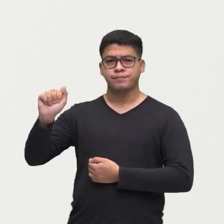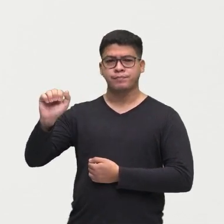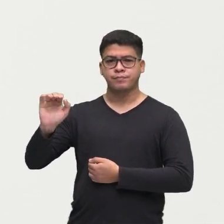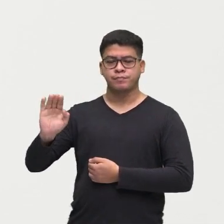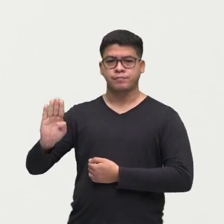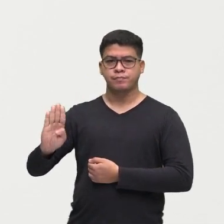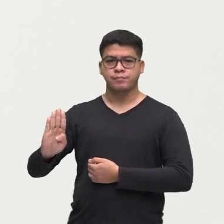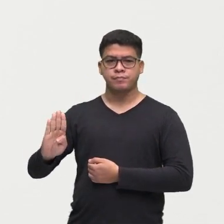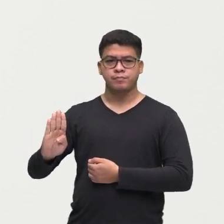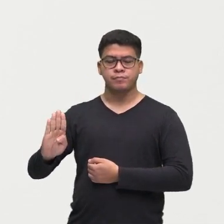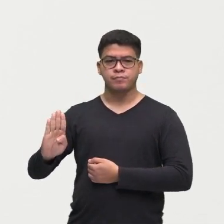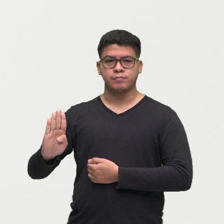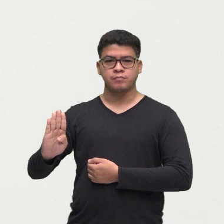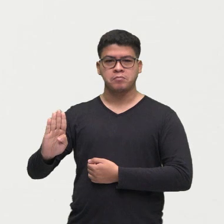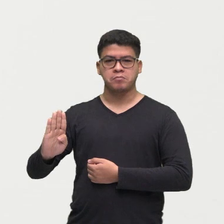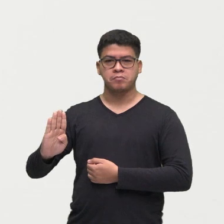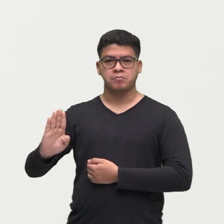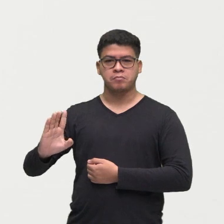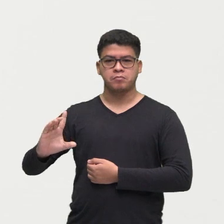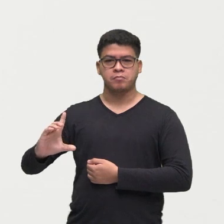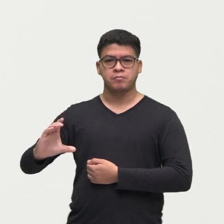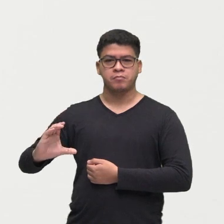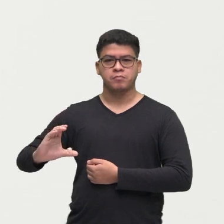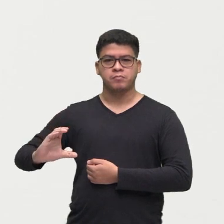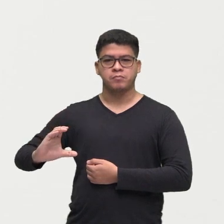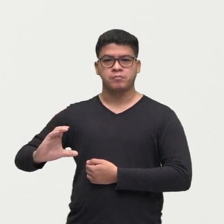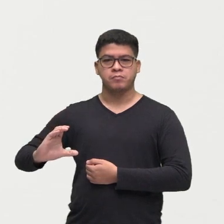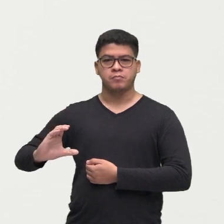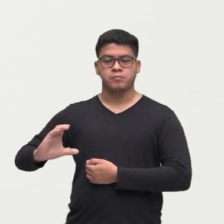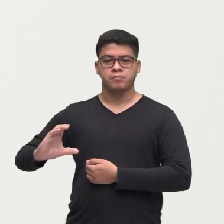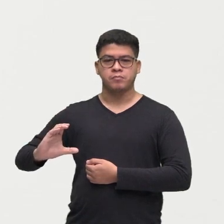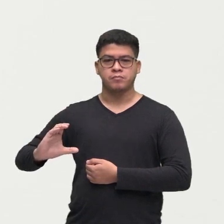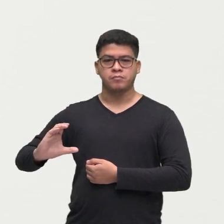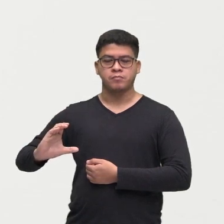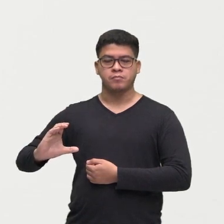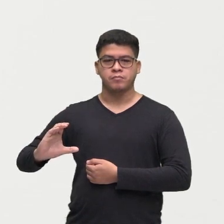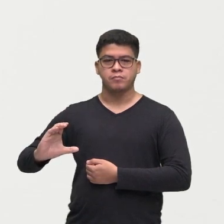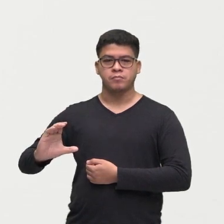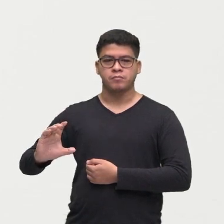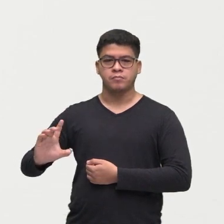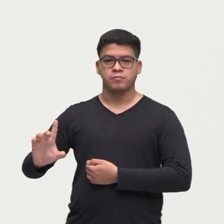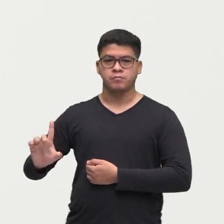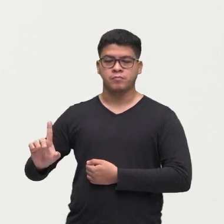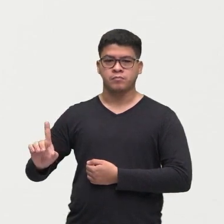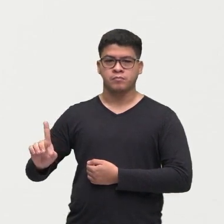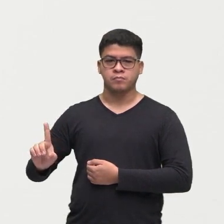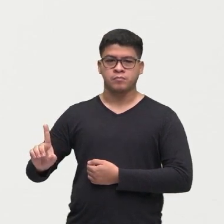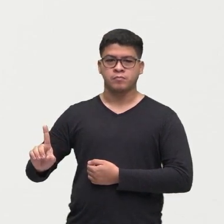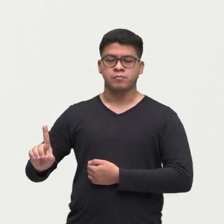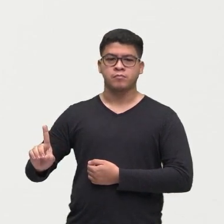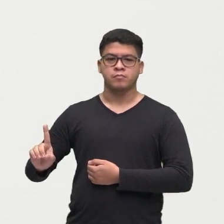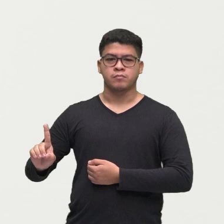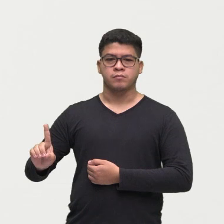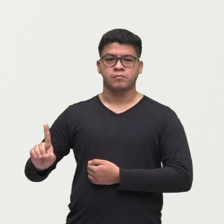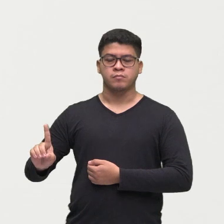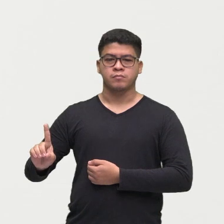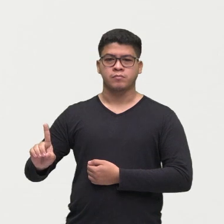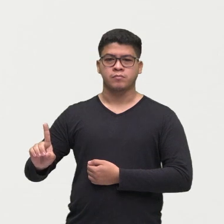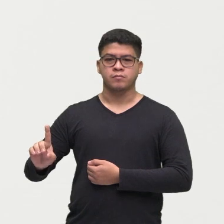B, himself. Letra C, ourselves. Letra